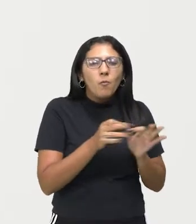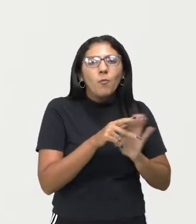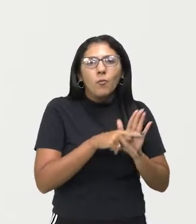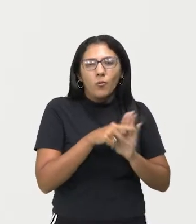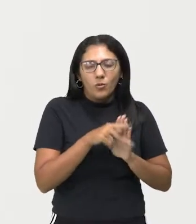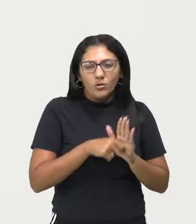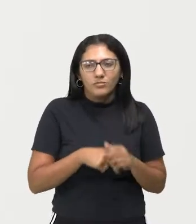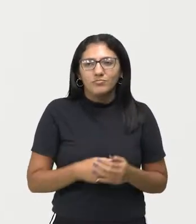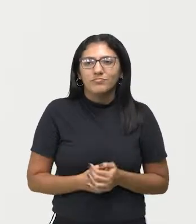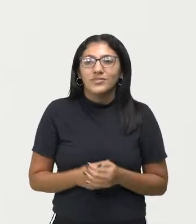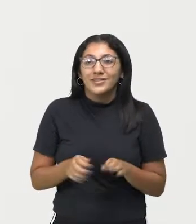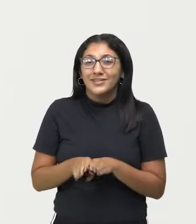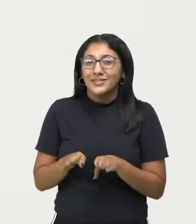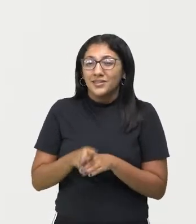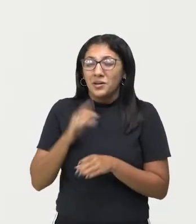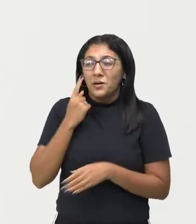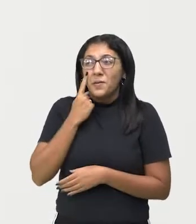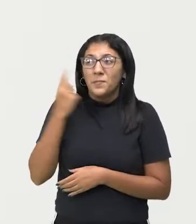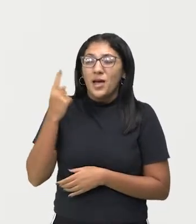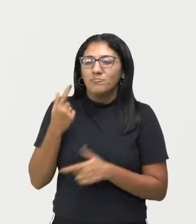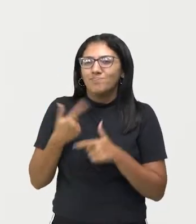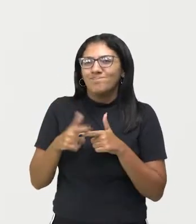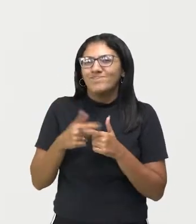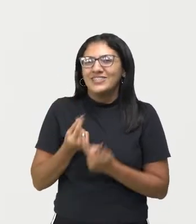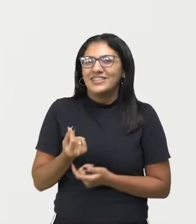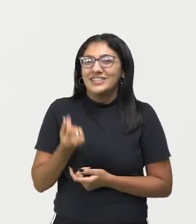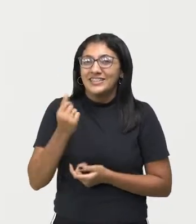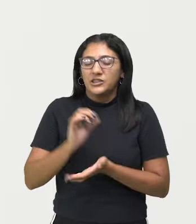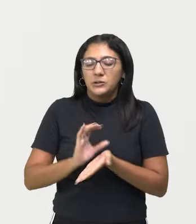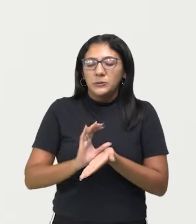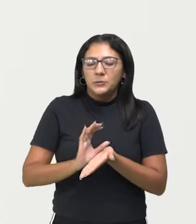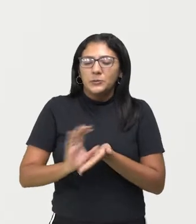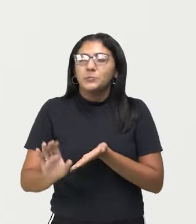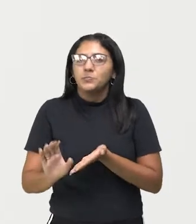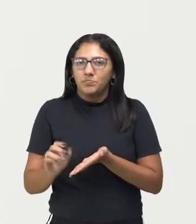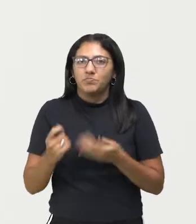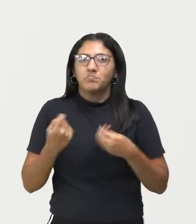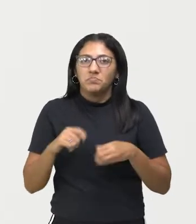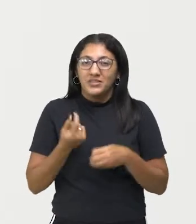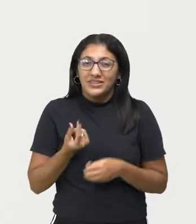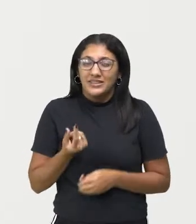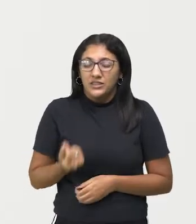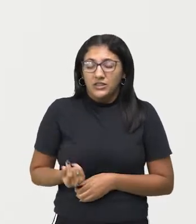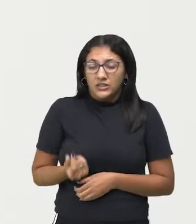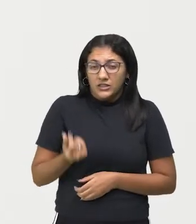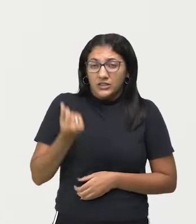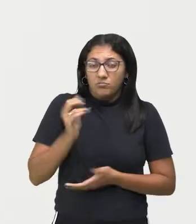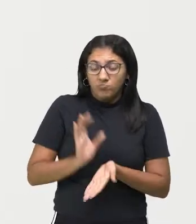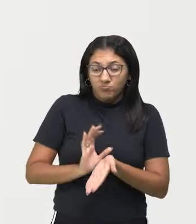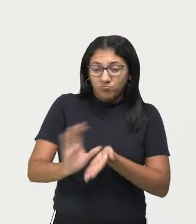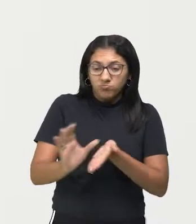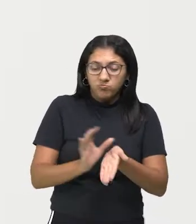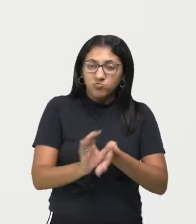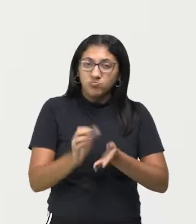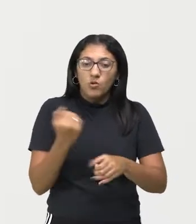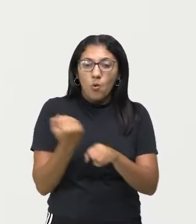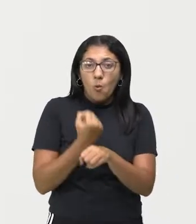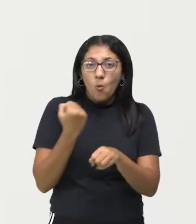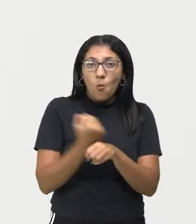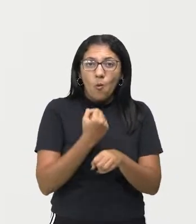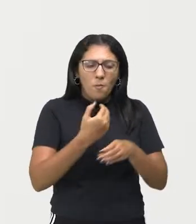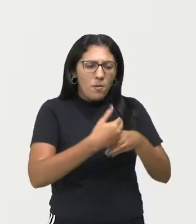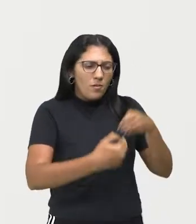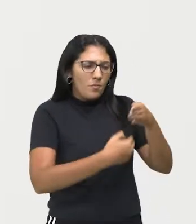também nos custos financeiros. Por quê? Vai se despender muito dinheiro para a construção das